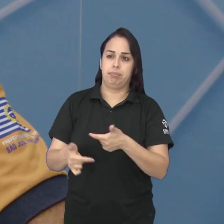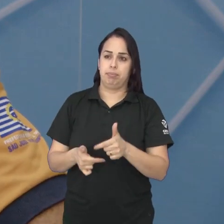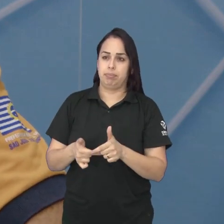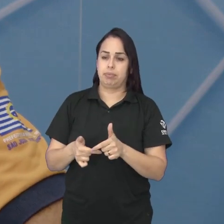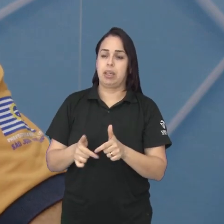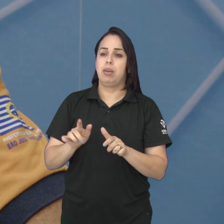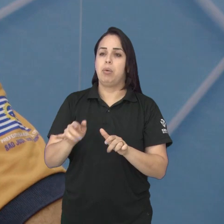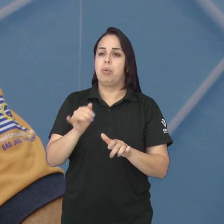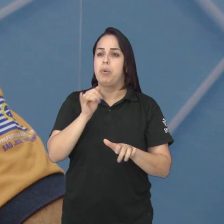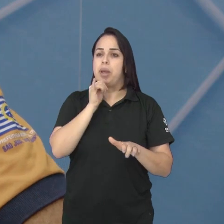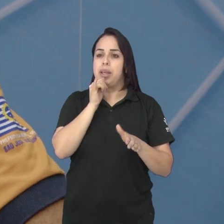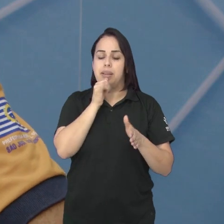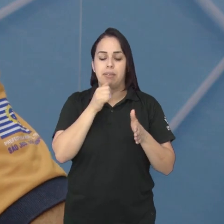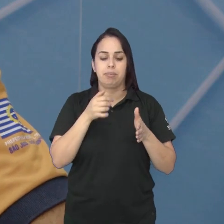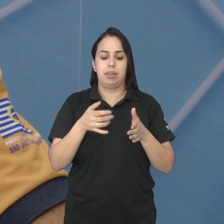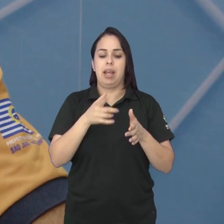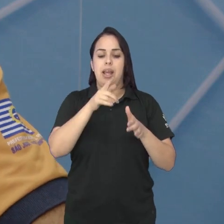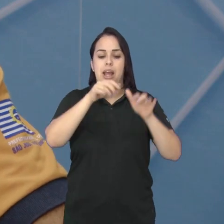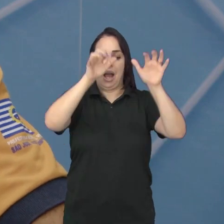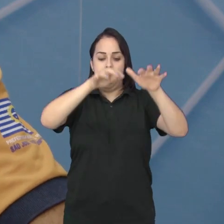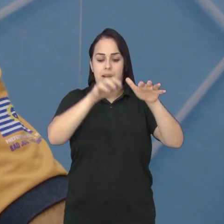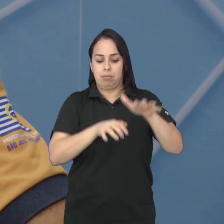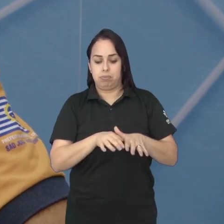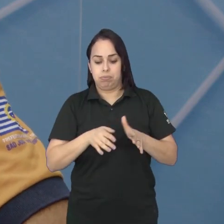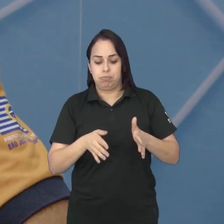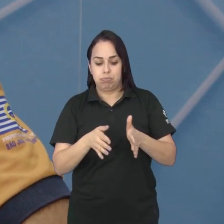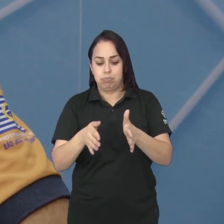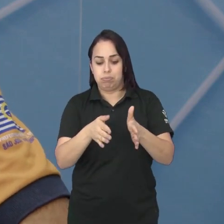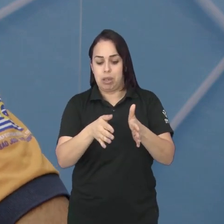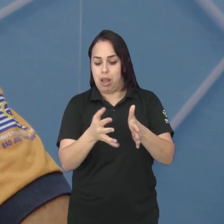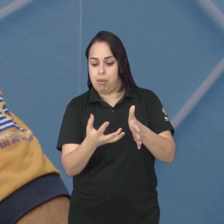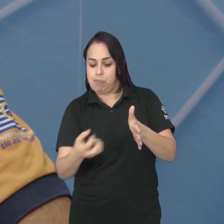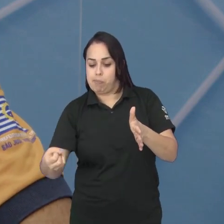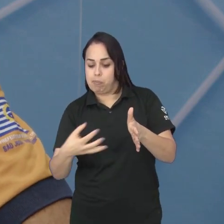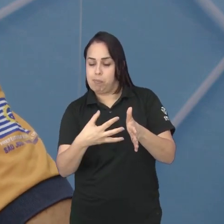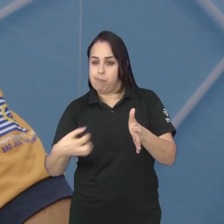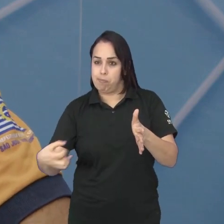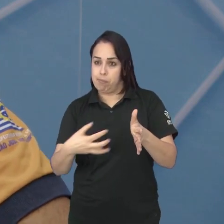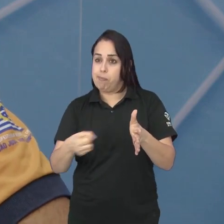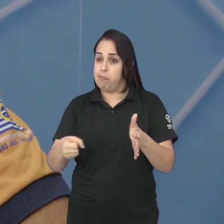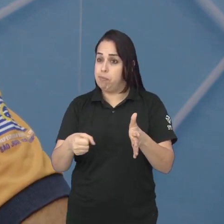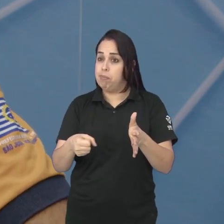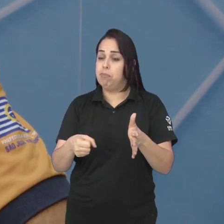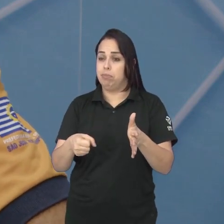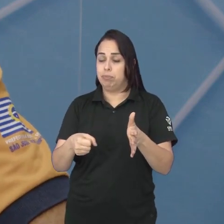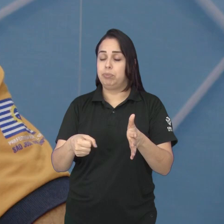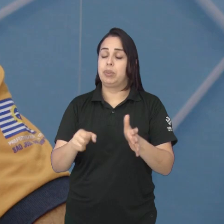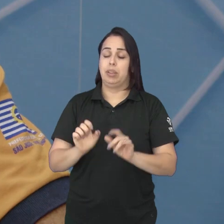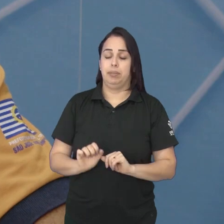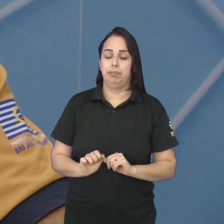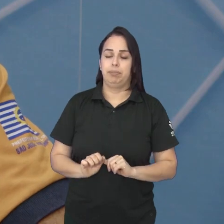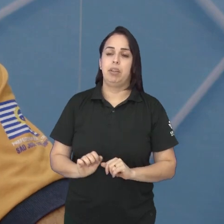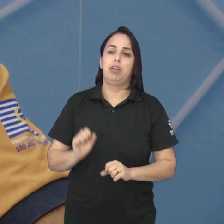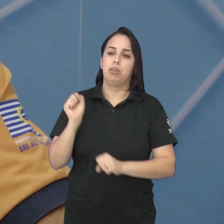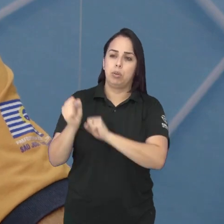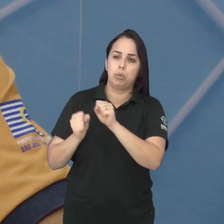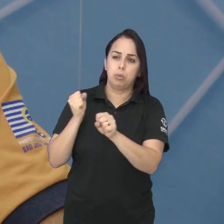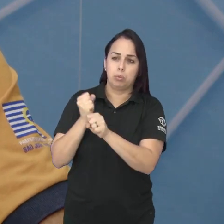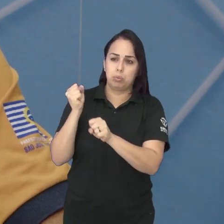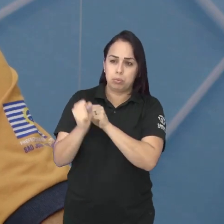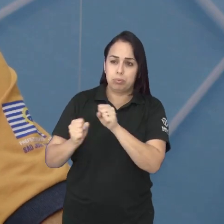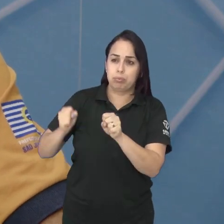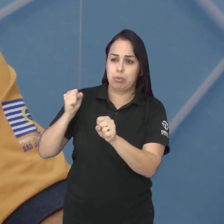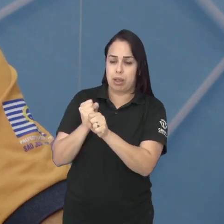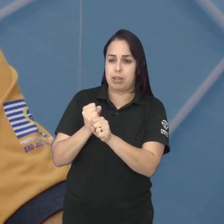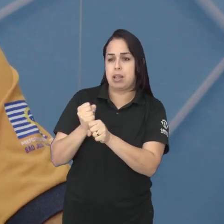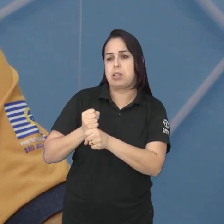à drenagem, né, os córregos, os leitos, os cursos d'água que nós temos aqui na cidade. Todos os anos são